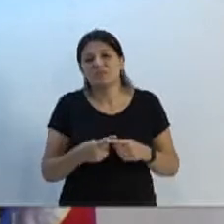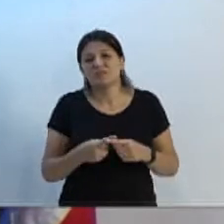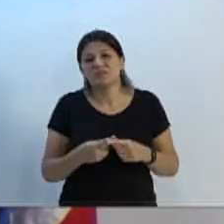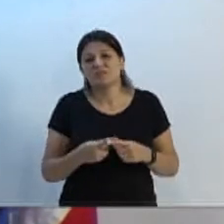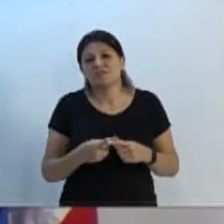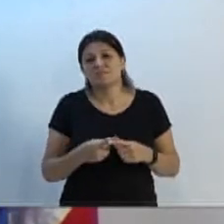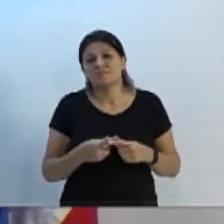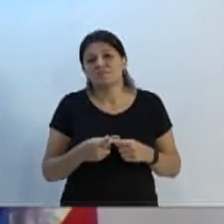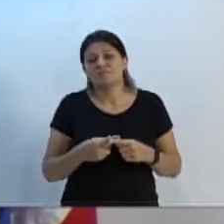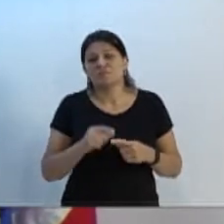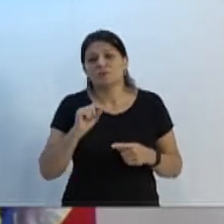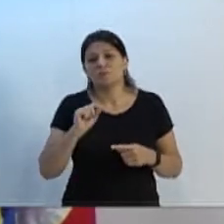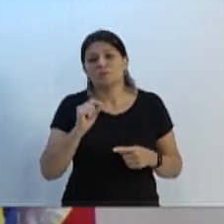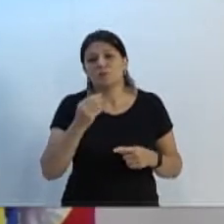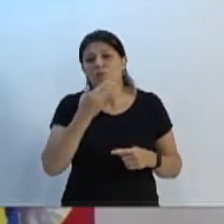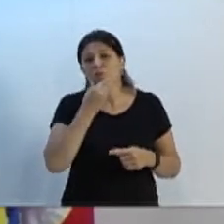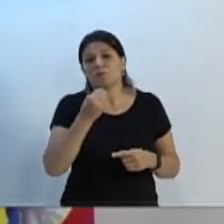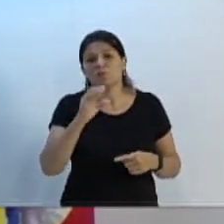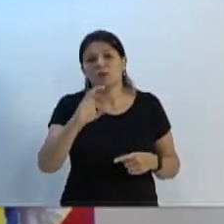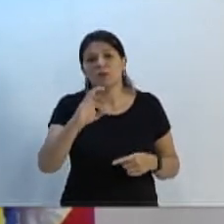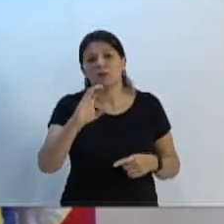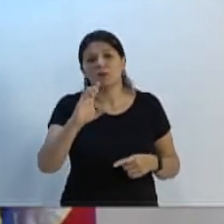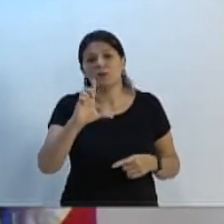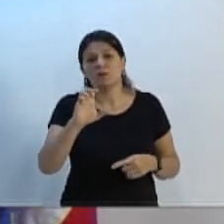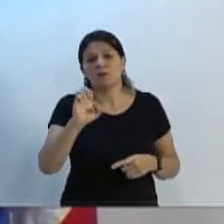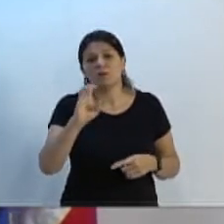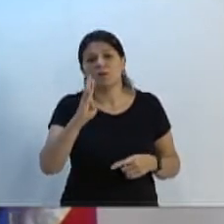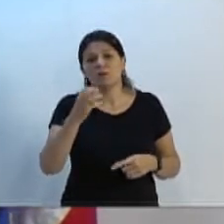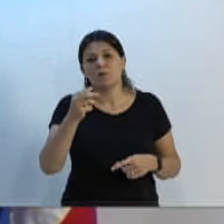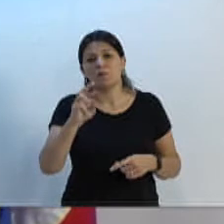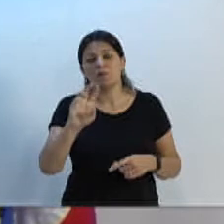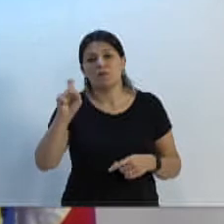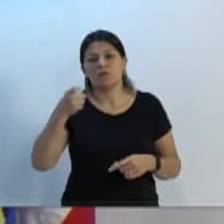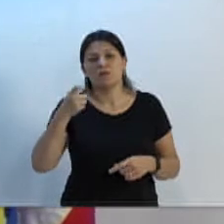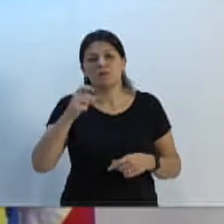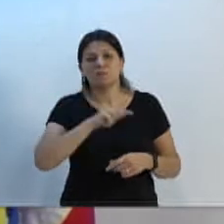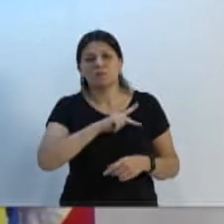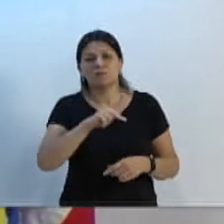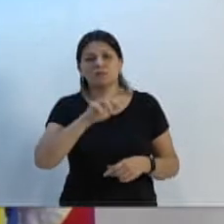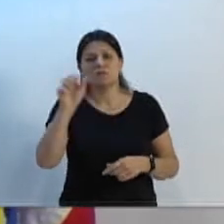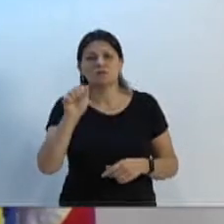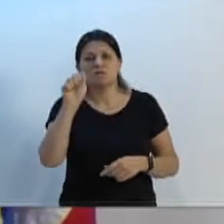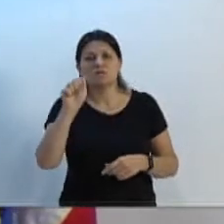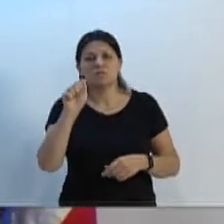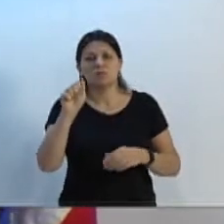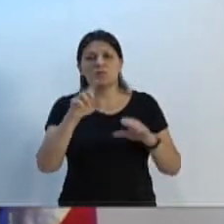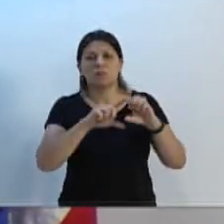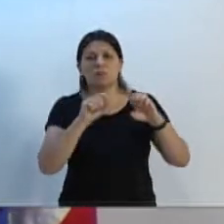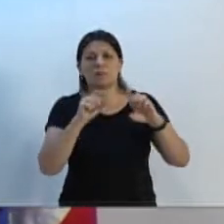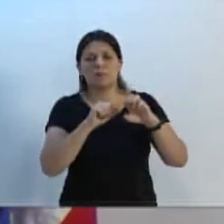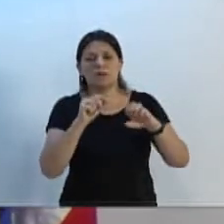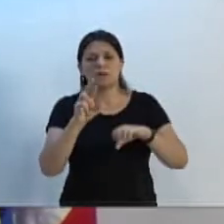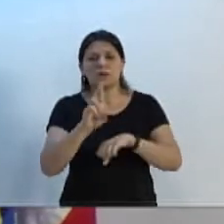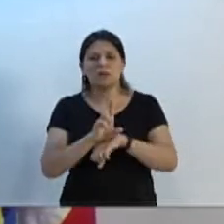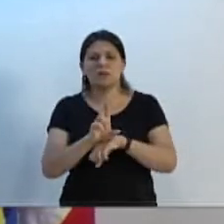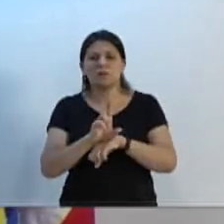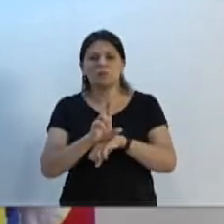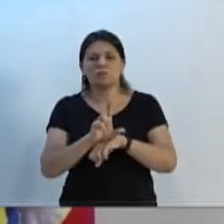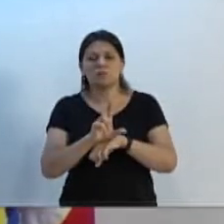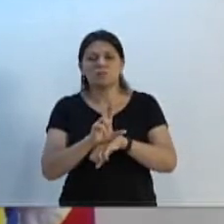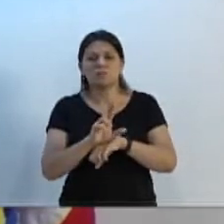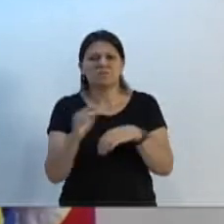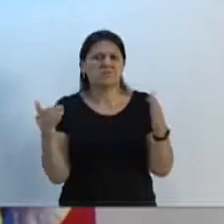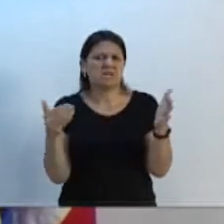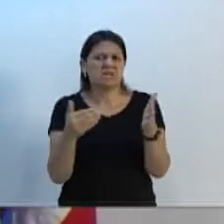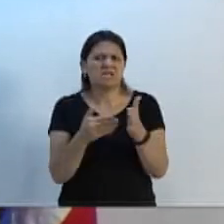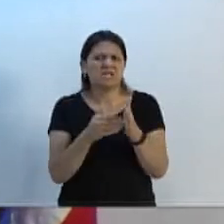colocada pelo kleber o ex-presidente da associação empresarial de rio do sul vem mesmo até o